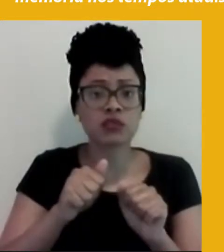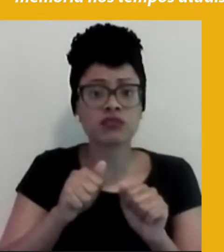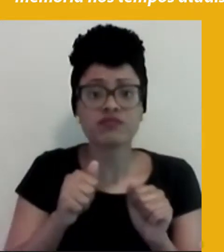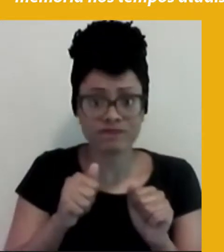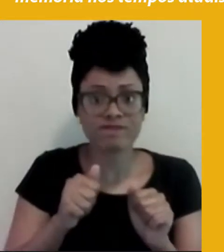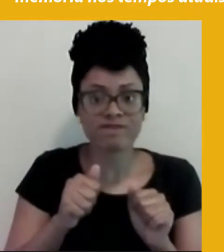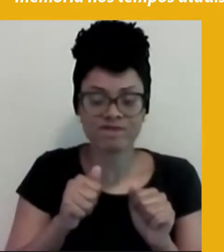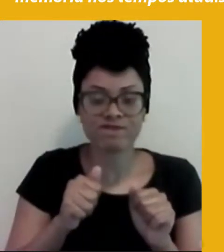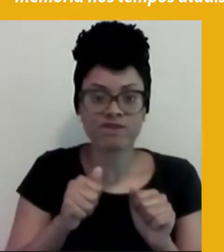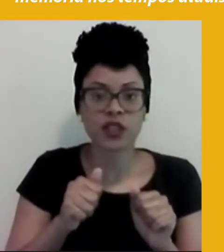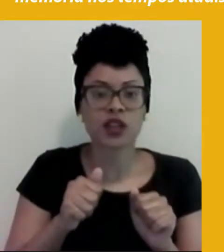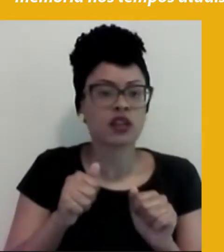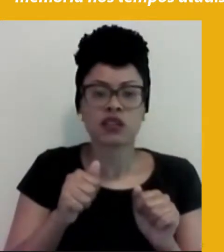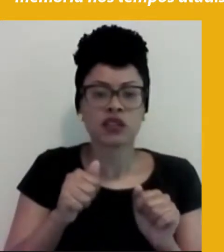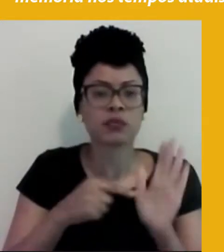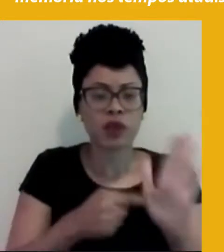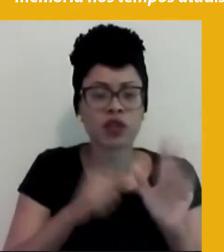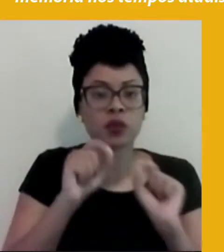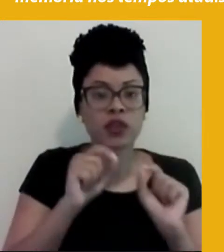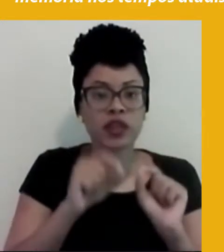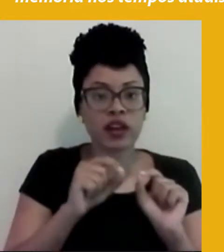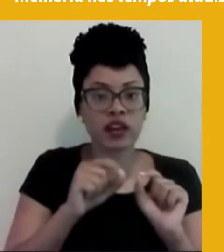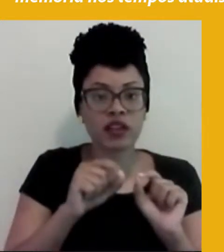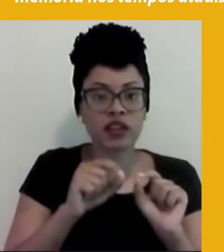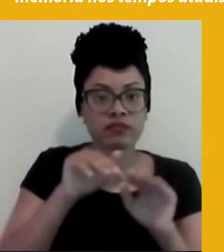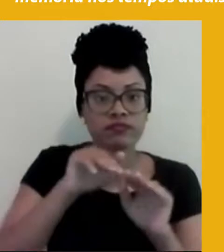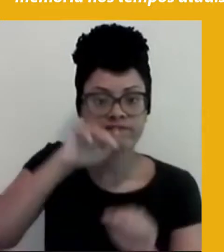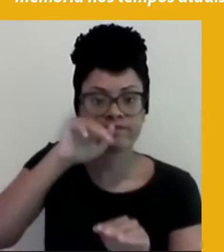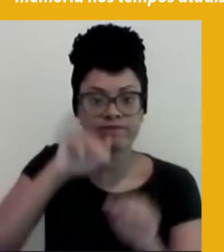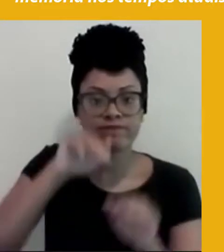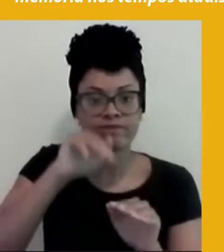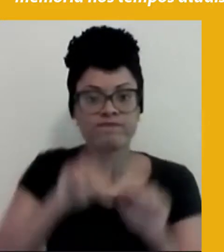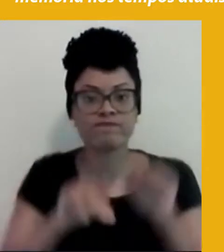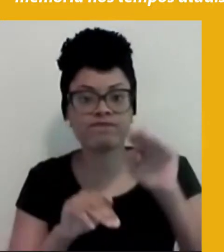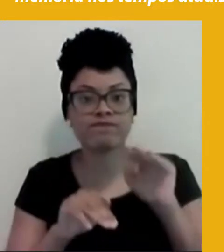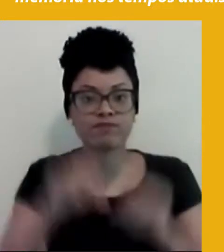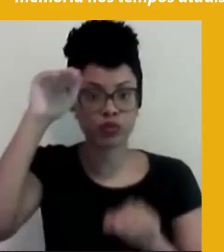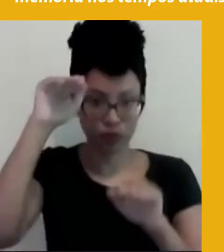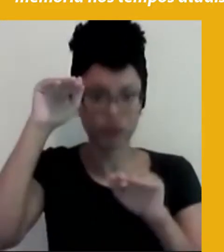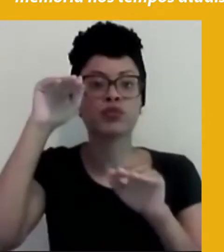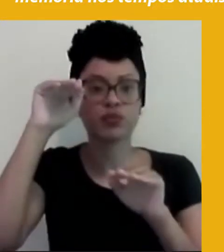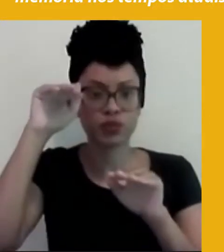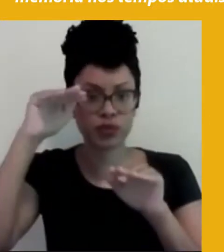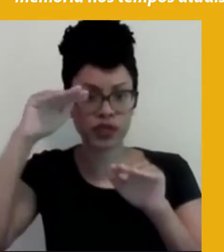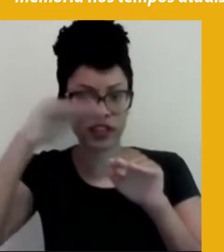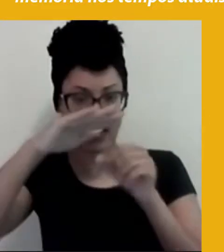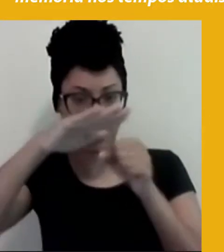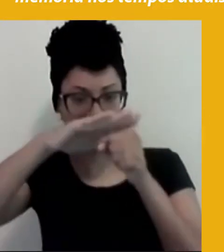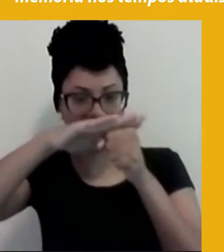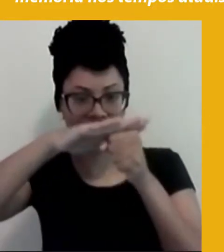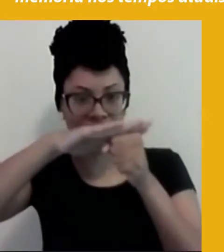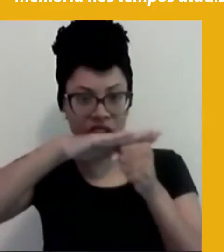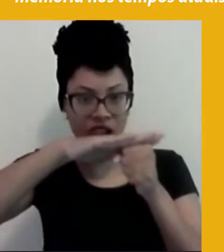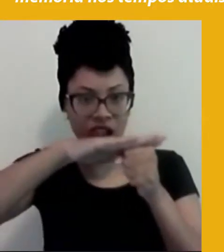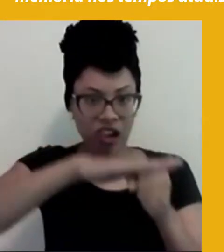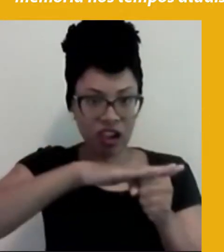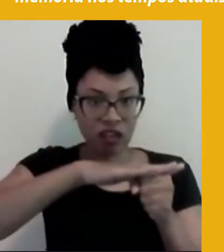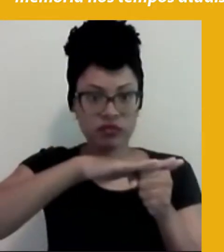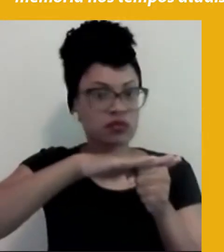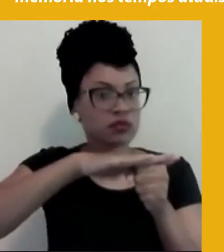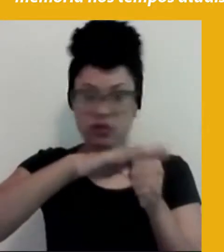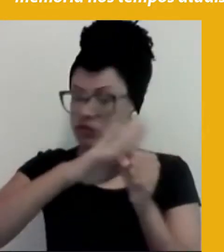fraco, em vez de protegê-lo. De certa maneira, tem um artigo muito, muito bom na